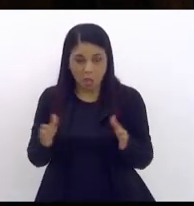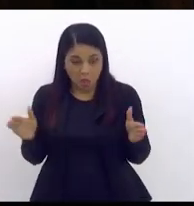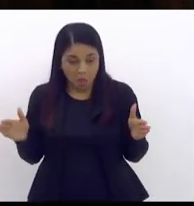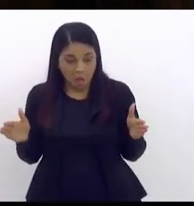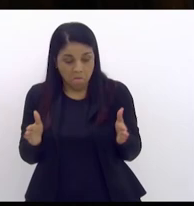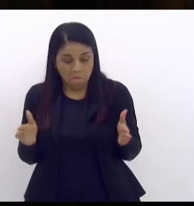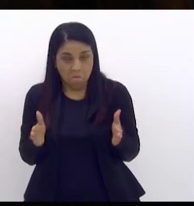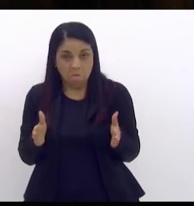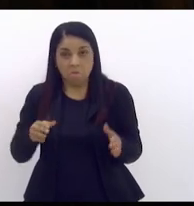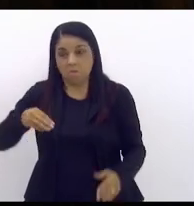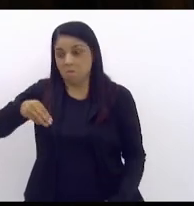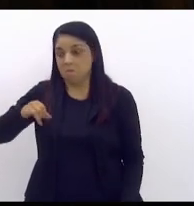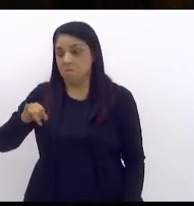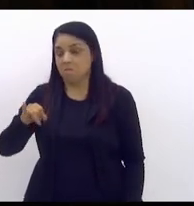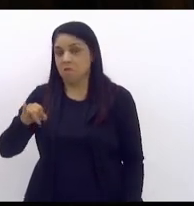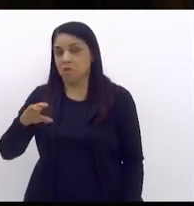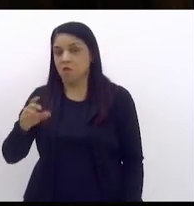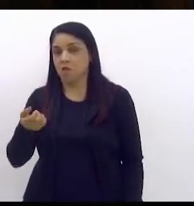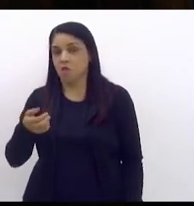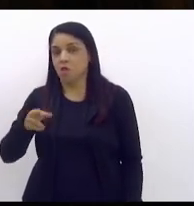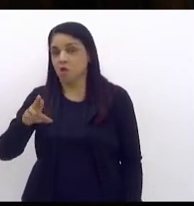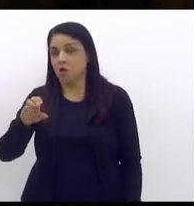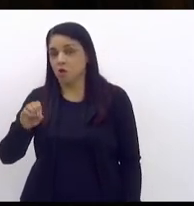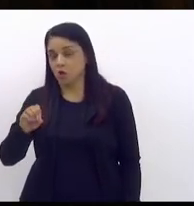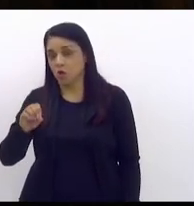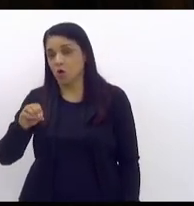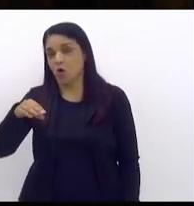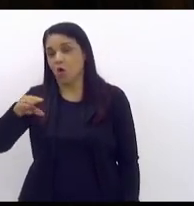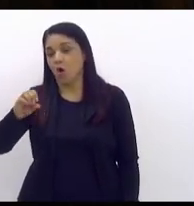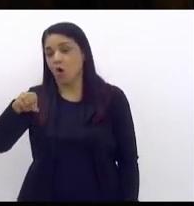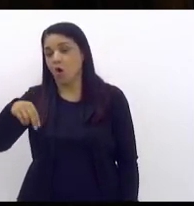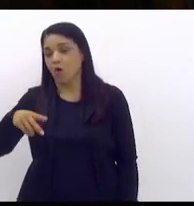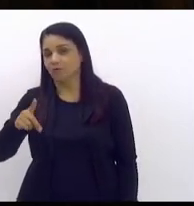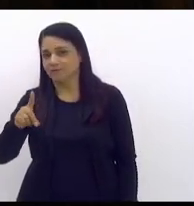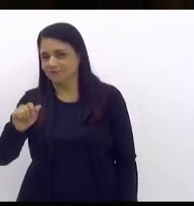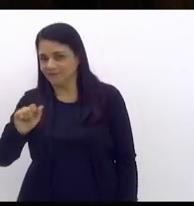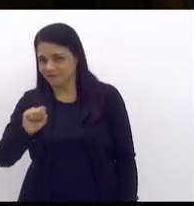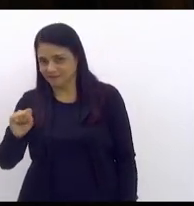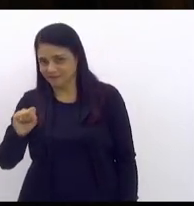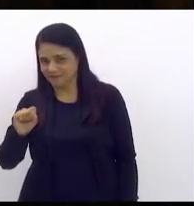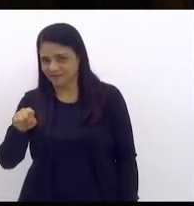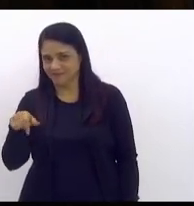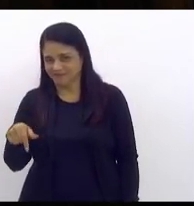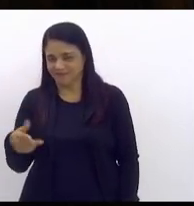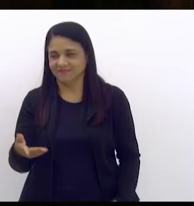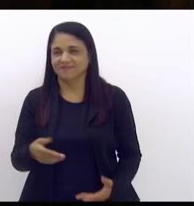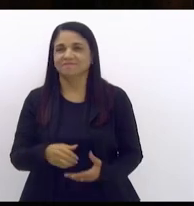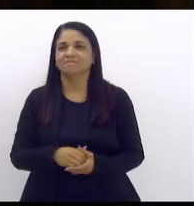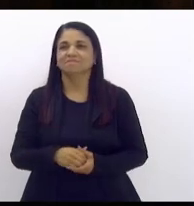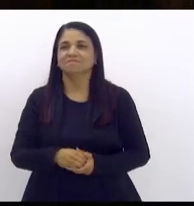micro-ondas. Aqui no Rio agora tinha micro-ônibus, agora tem micro-ondas. E hoje